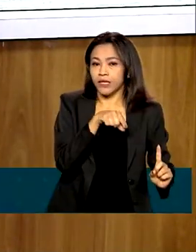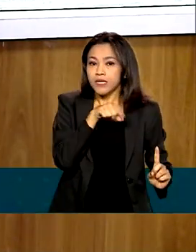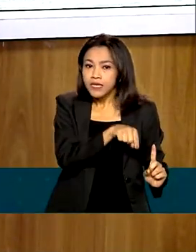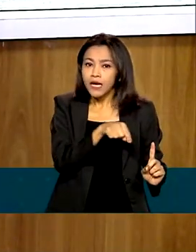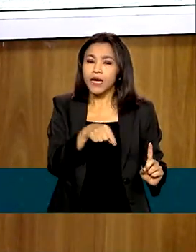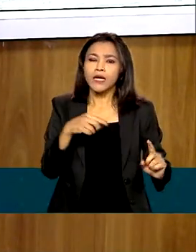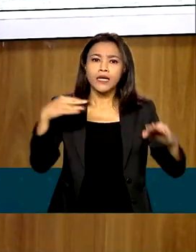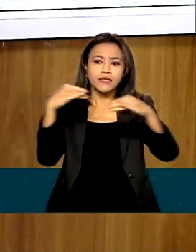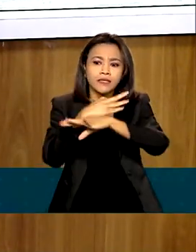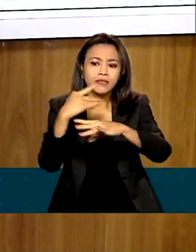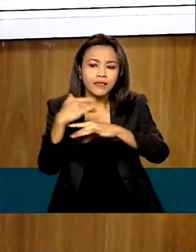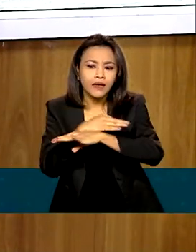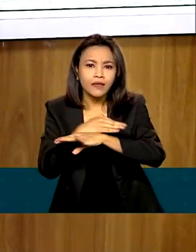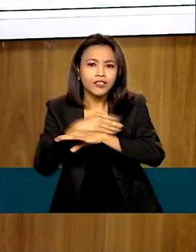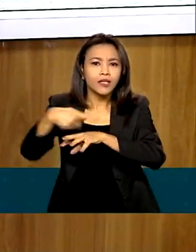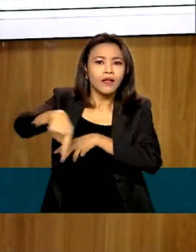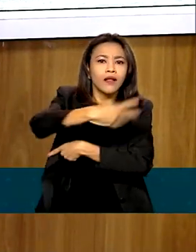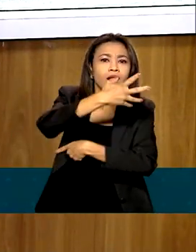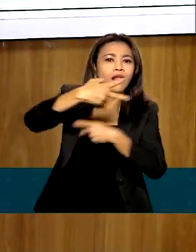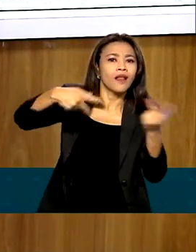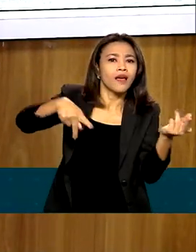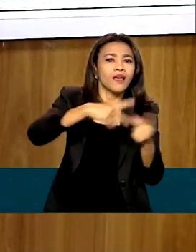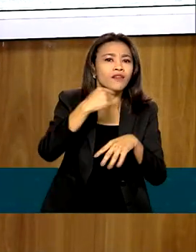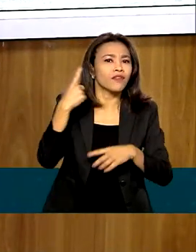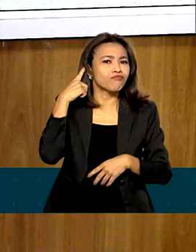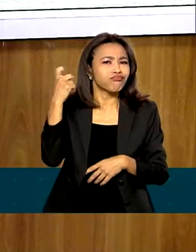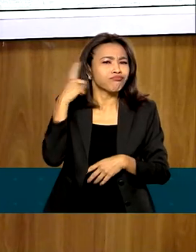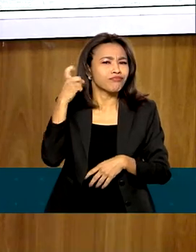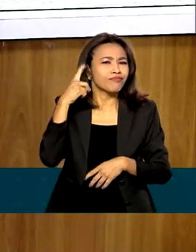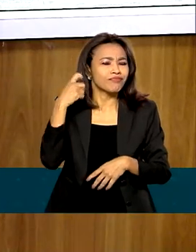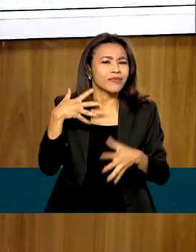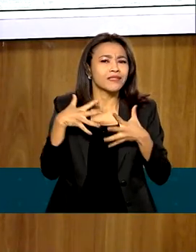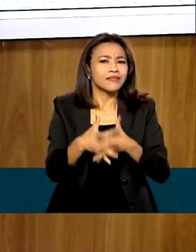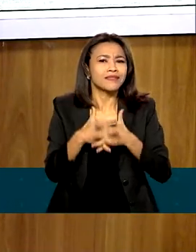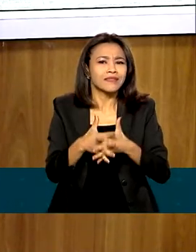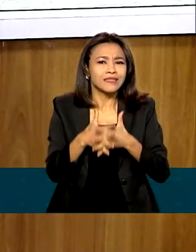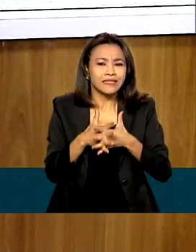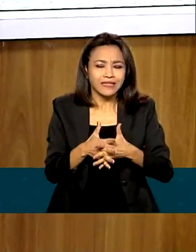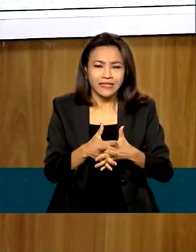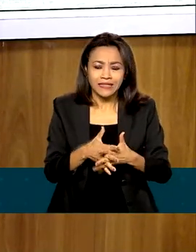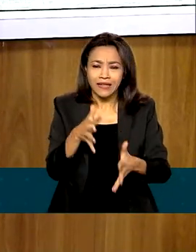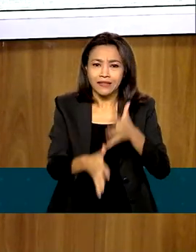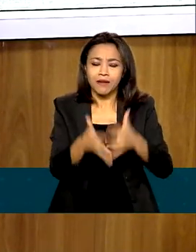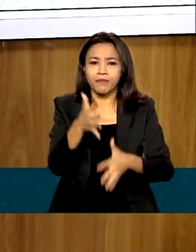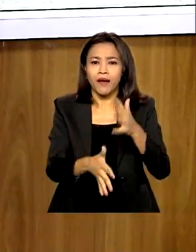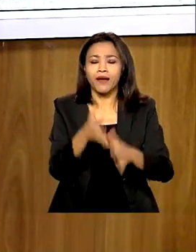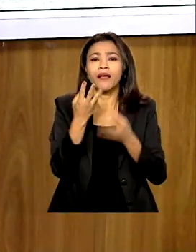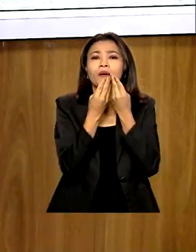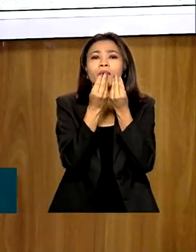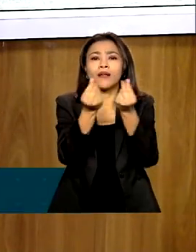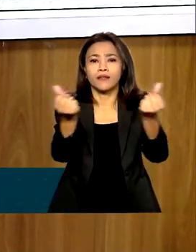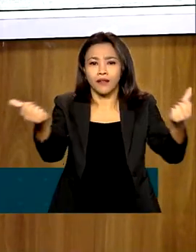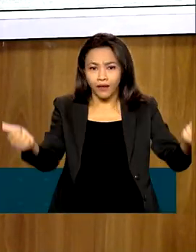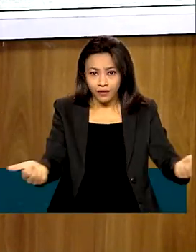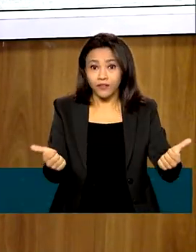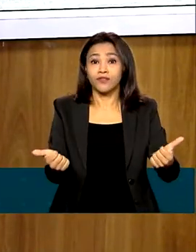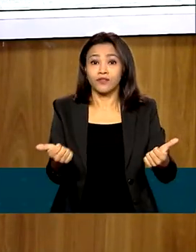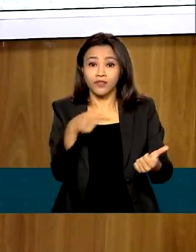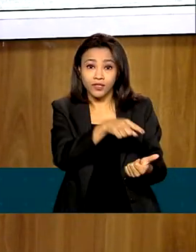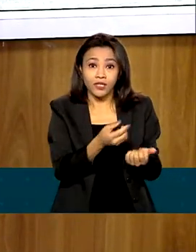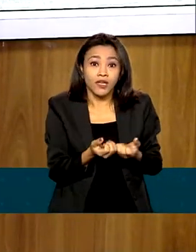aproximar a cidade leva ruído a transmissão a ele e isso piora a qualidade do serviço a m